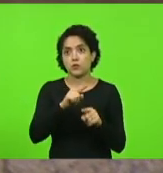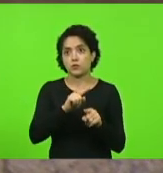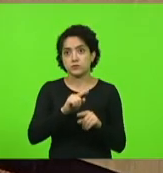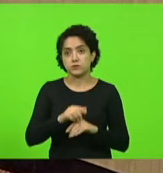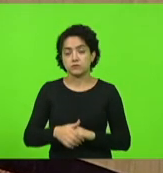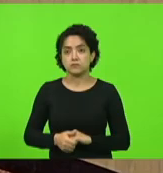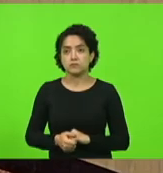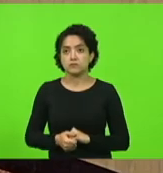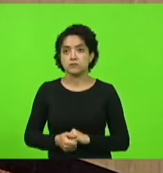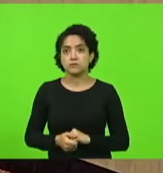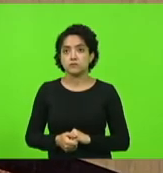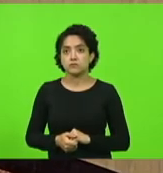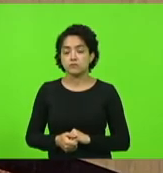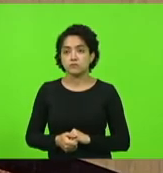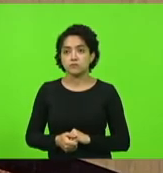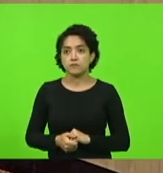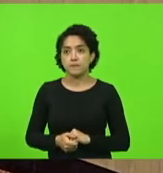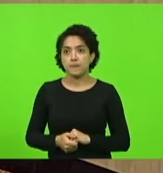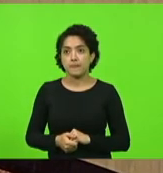projeto.